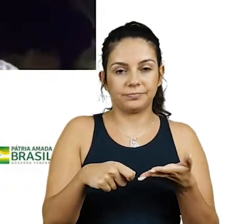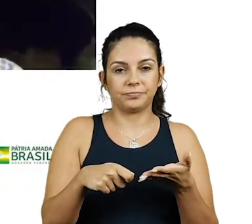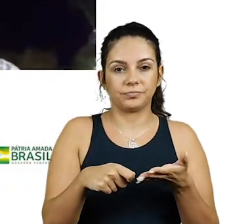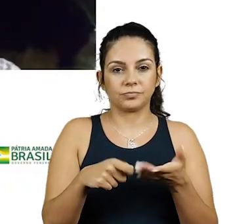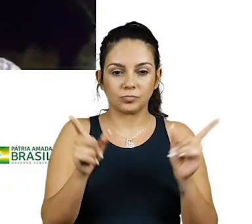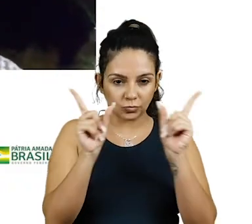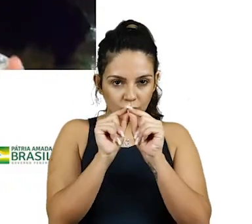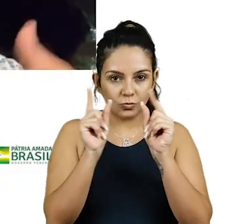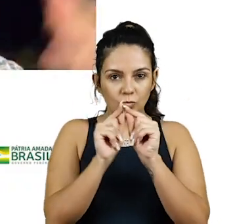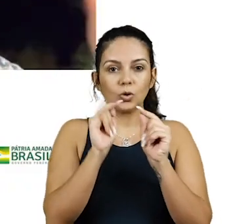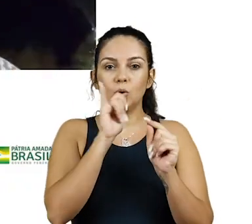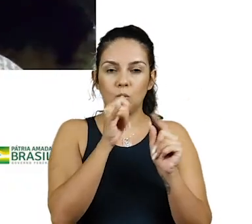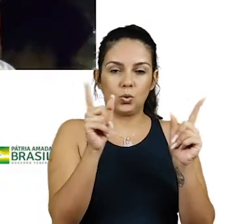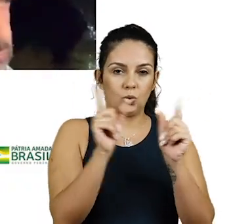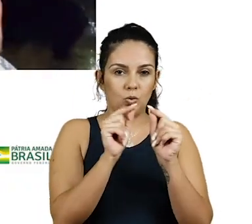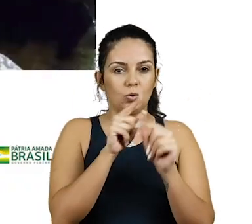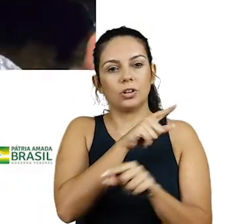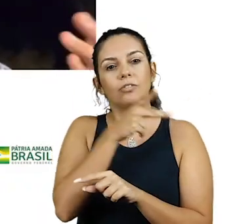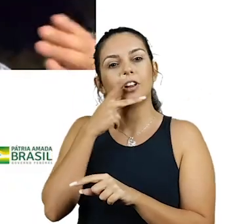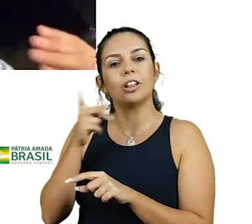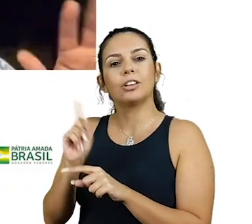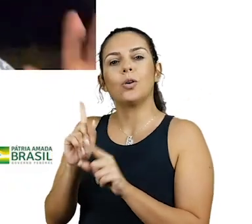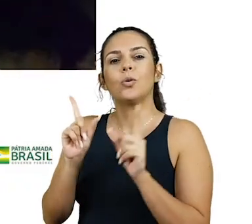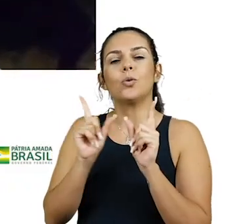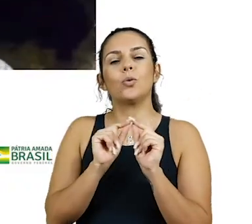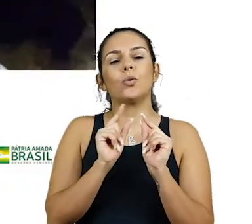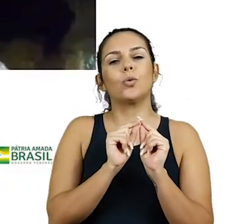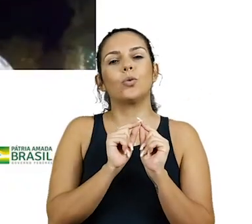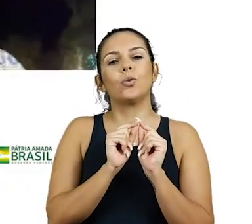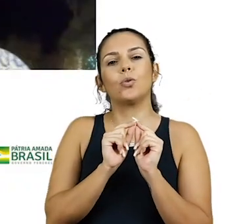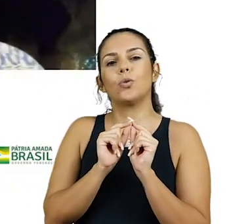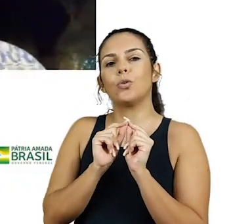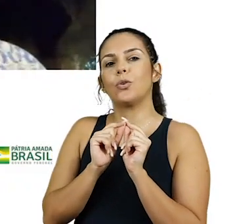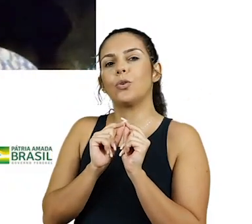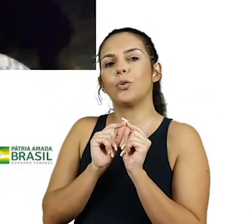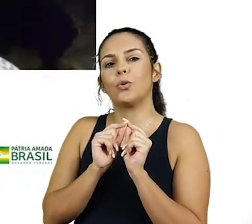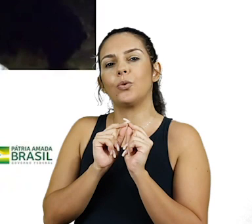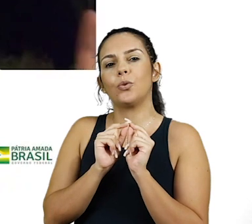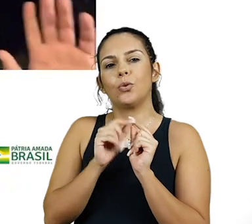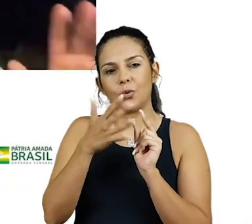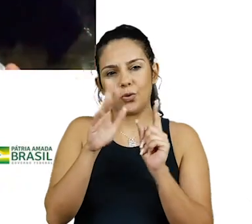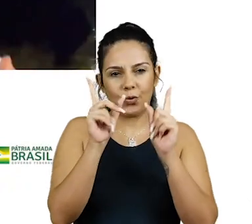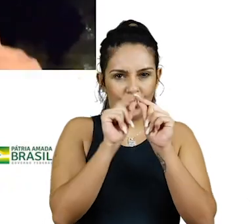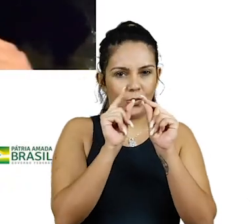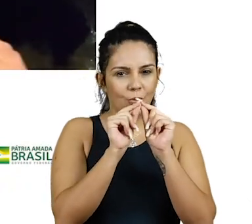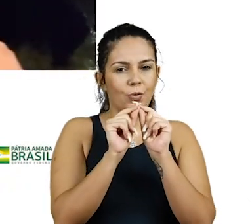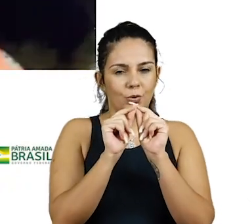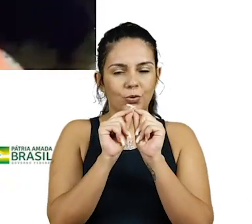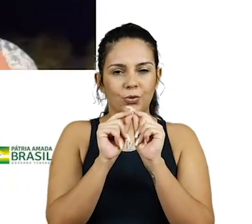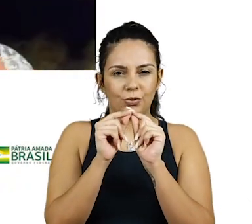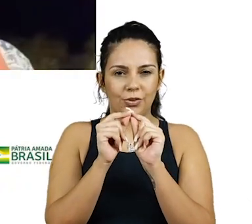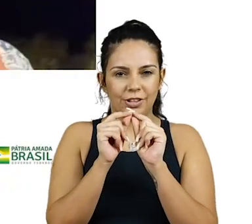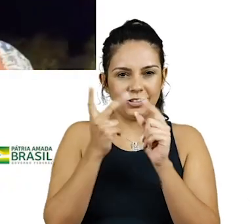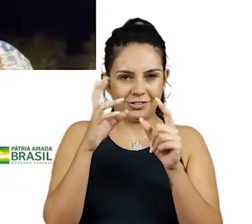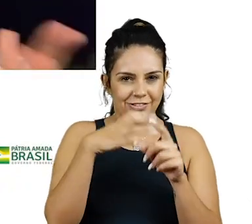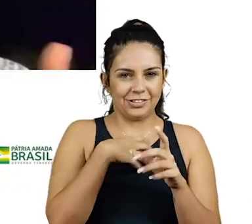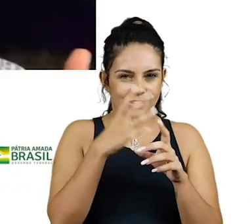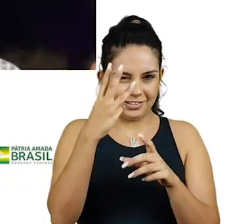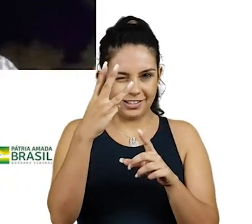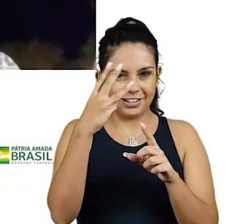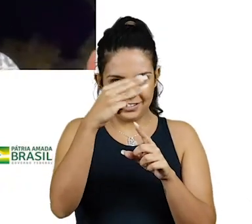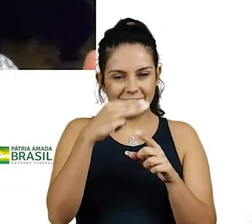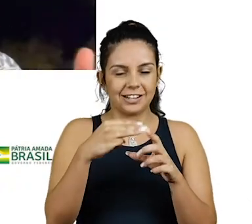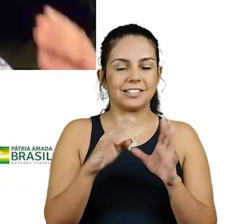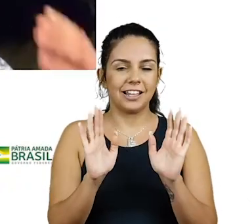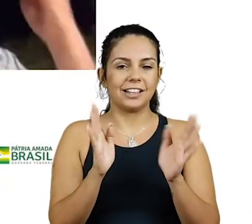São contos curtos, como você viu. Eles têm. Curtos não. 7 mil torres. Curtos são assim. Contos do seu tamanho certo, 3 laudas.